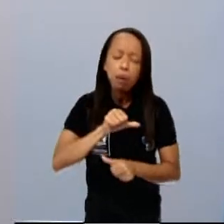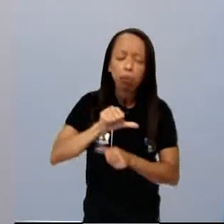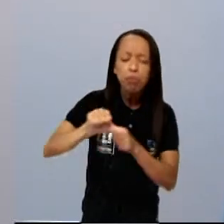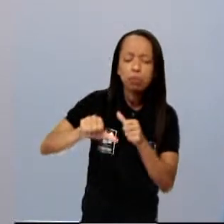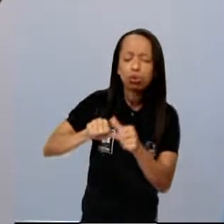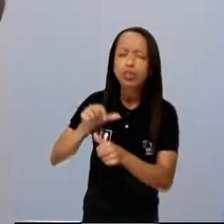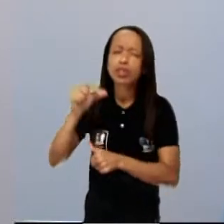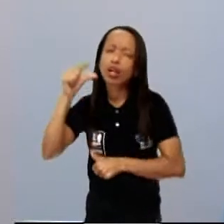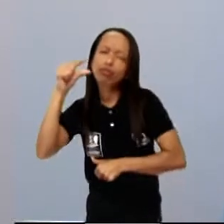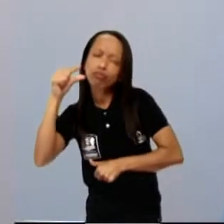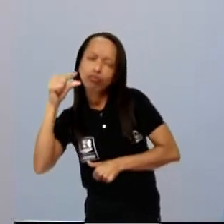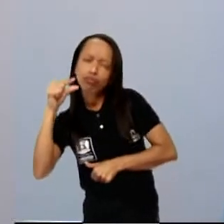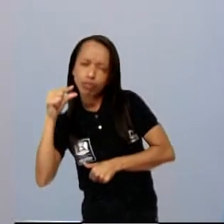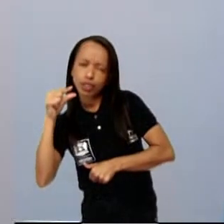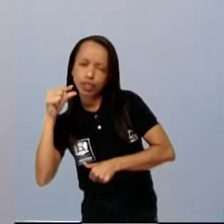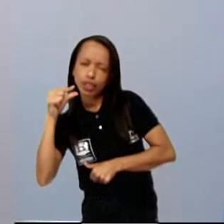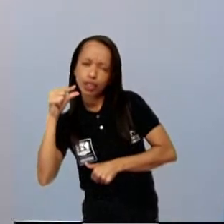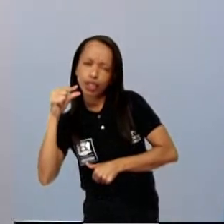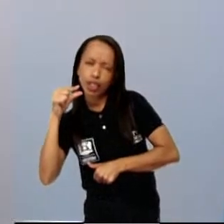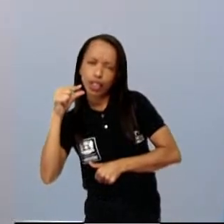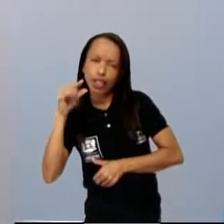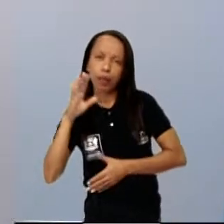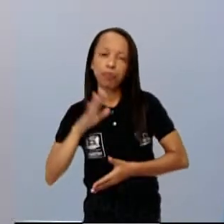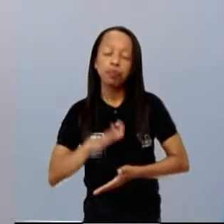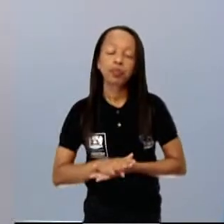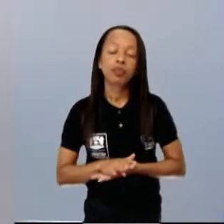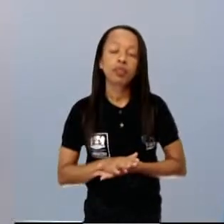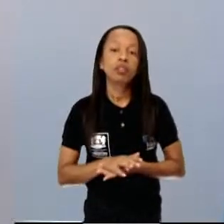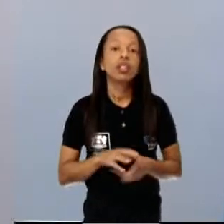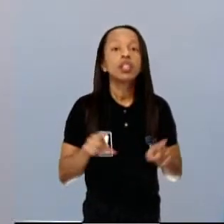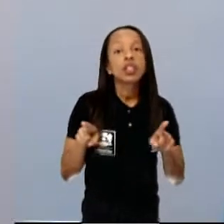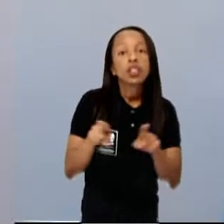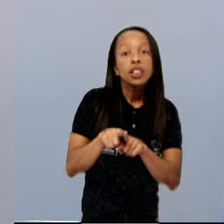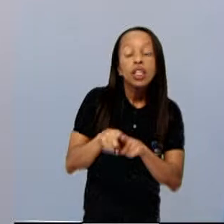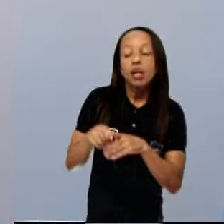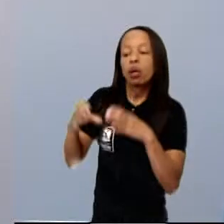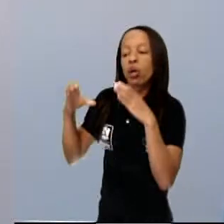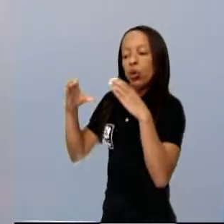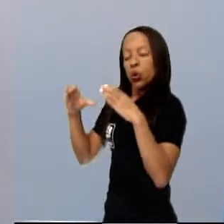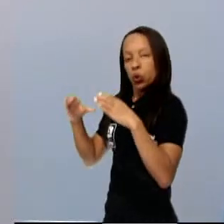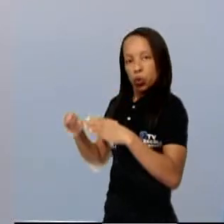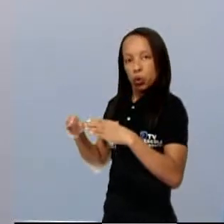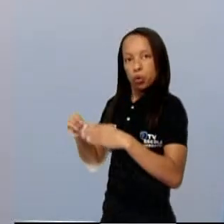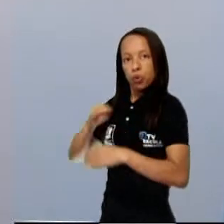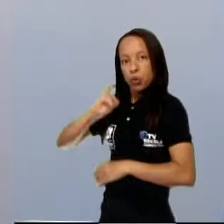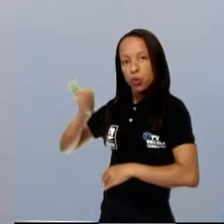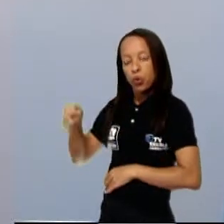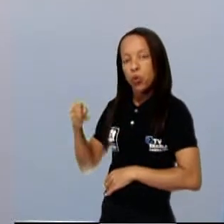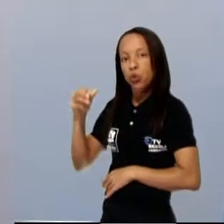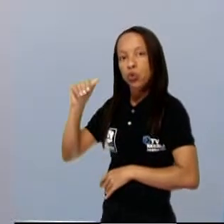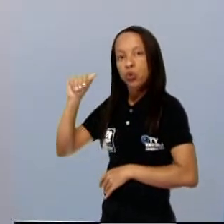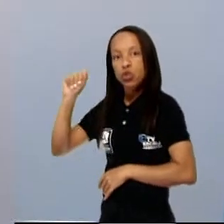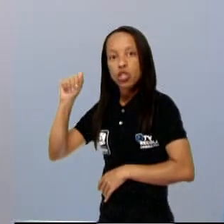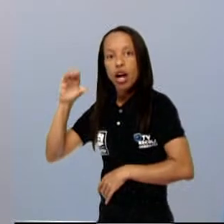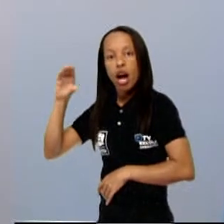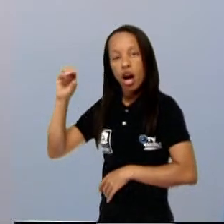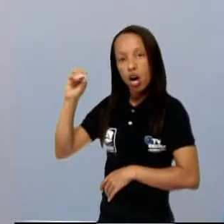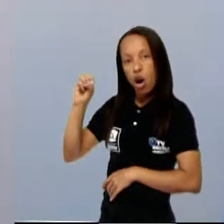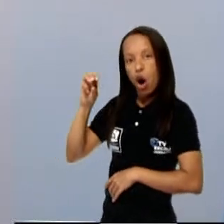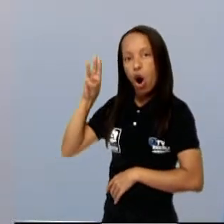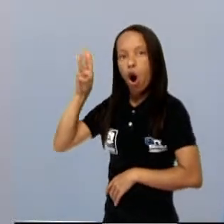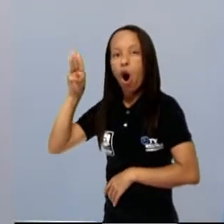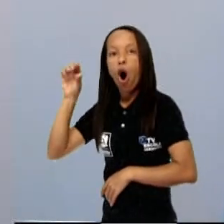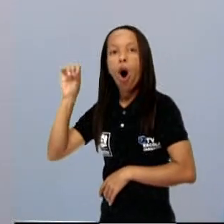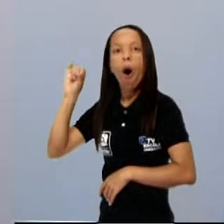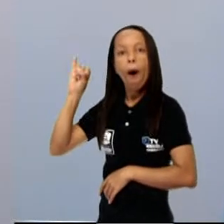sem grandes variações. A gente tem, por outro lado, o grupo dos jacobinos, que eram representantes e compostos